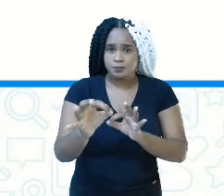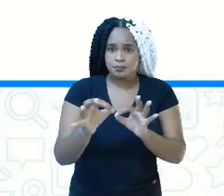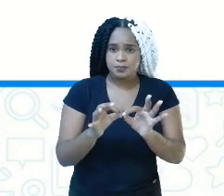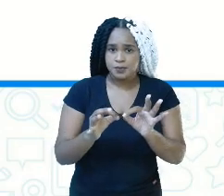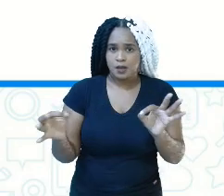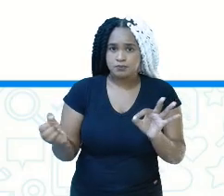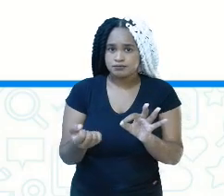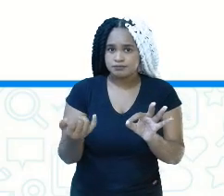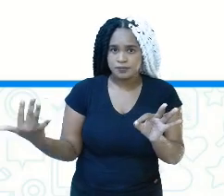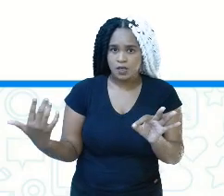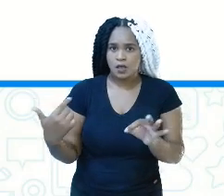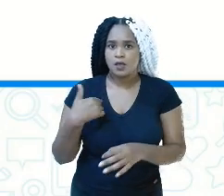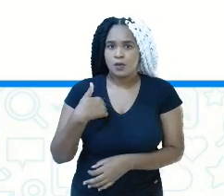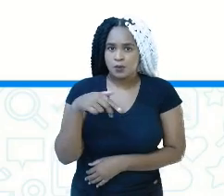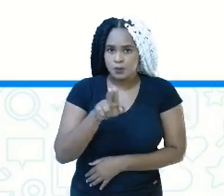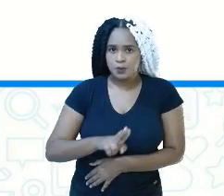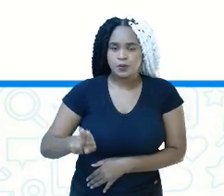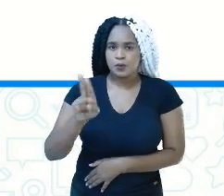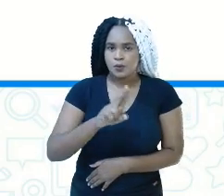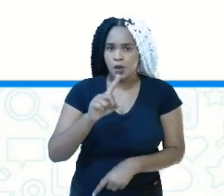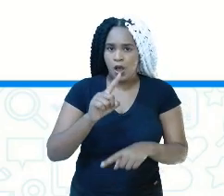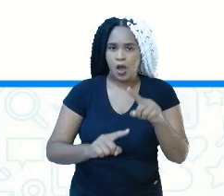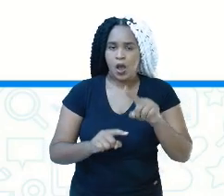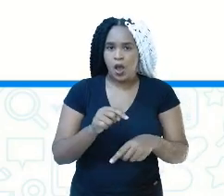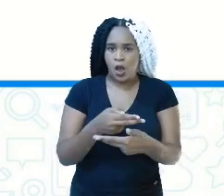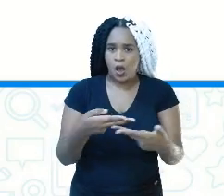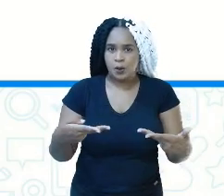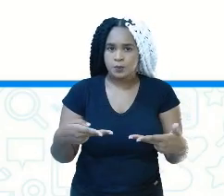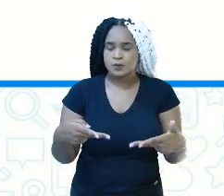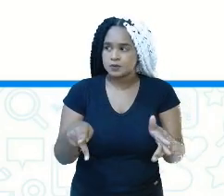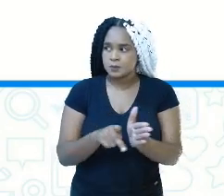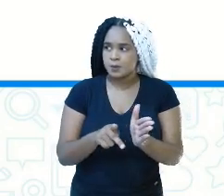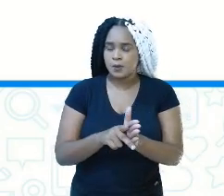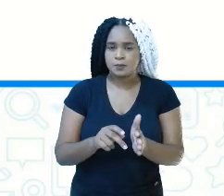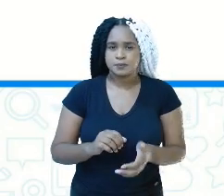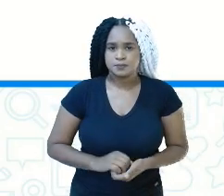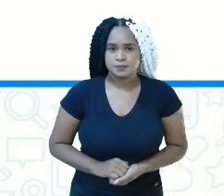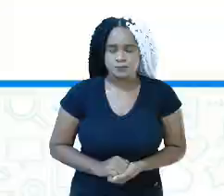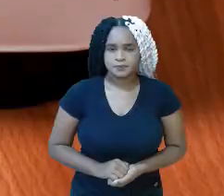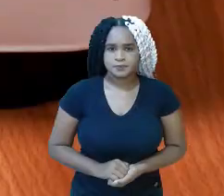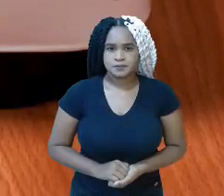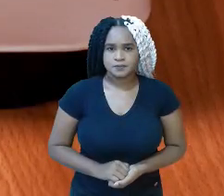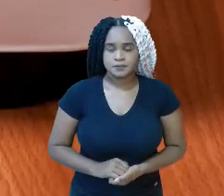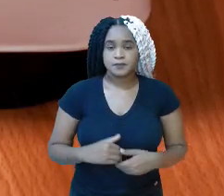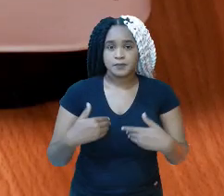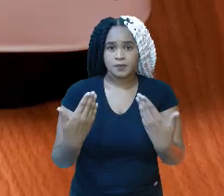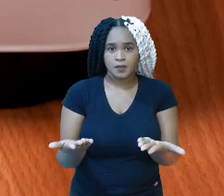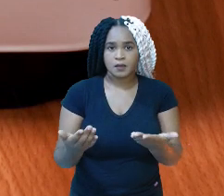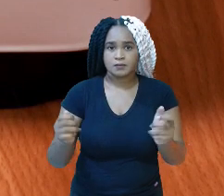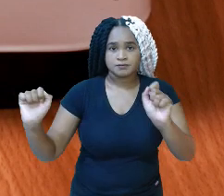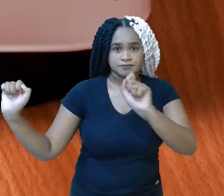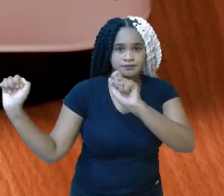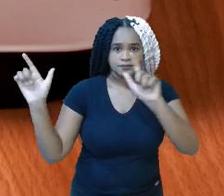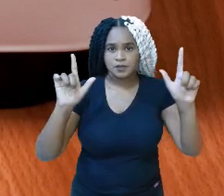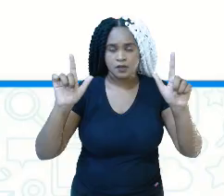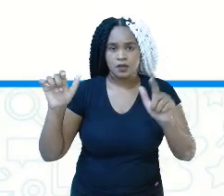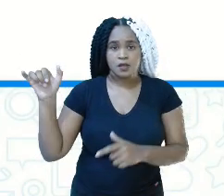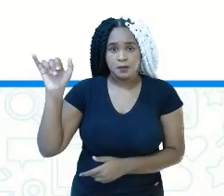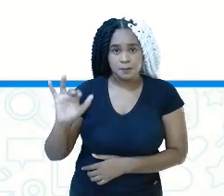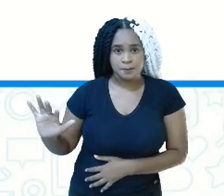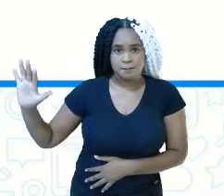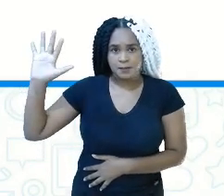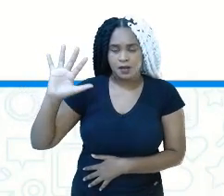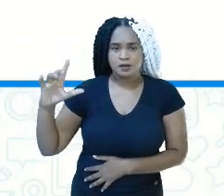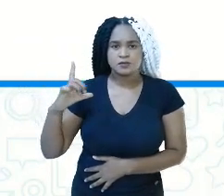vou utilizar os instrumentos diferenciados, tá? Então, na próxima imagem, a gente tem